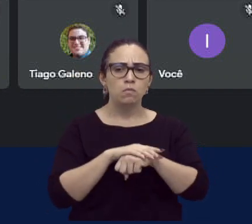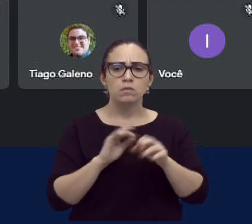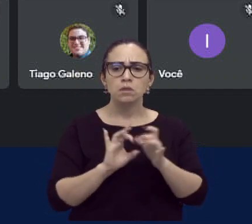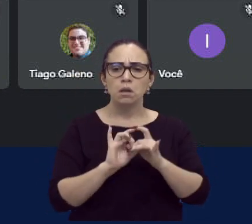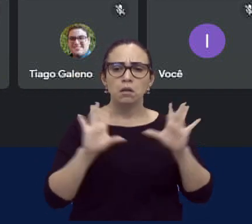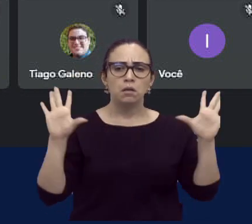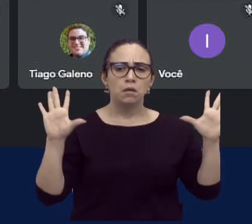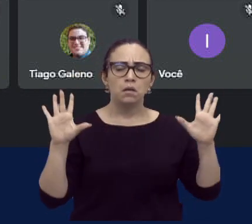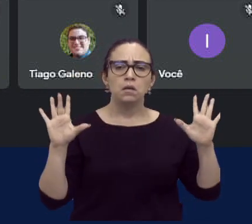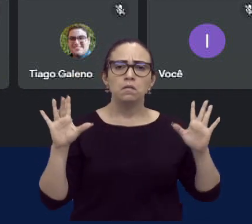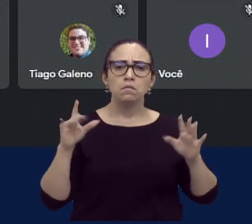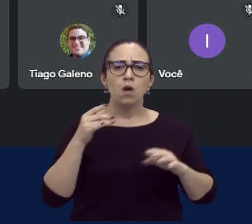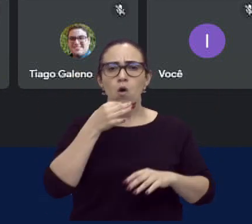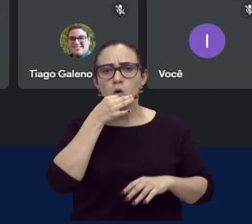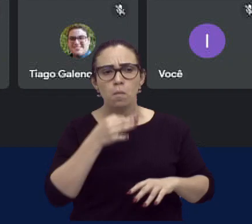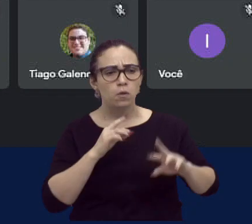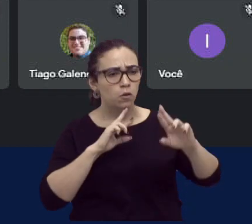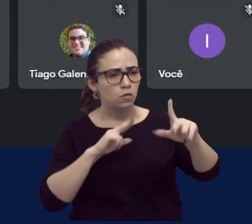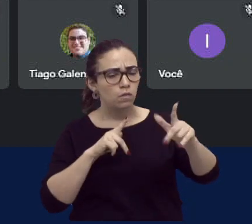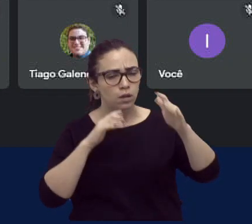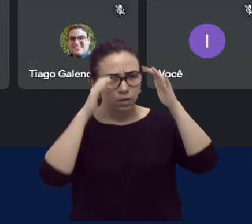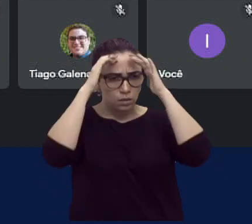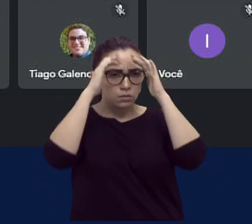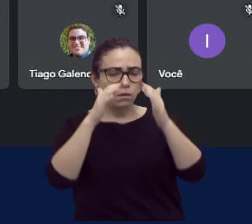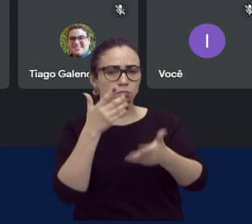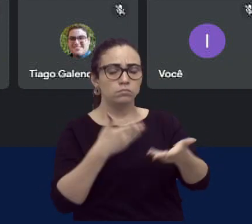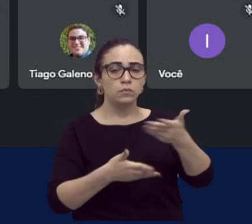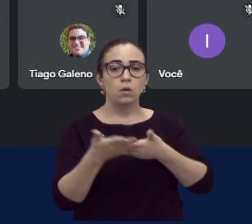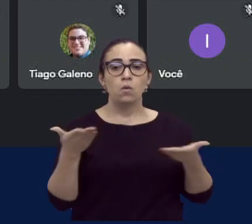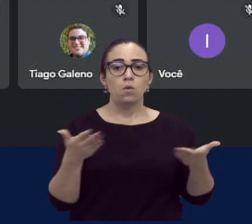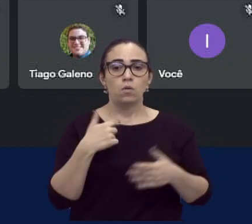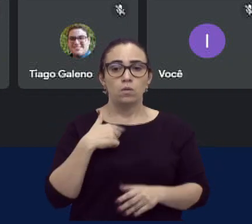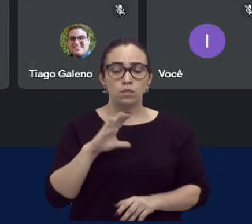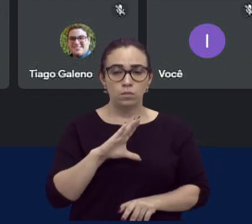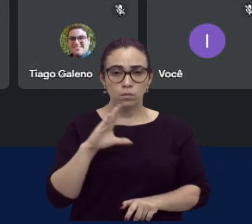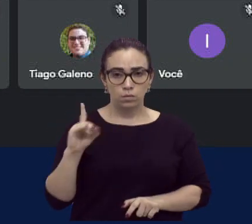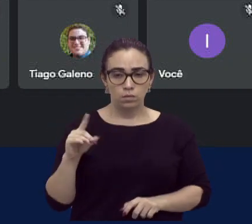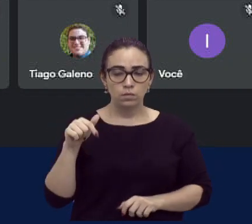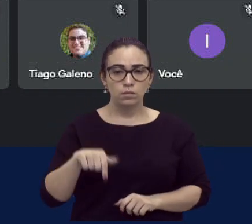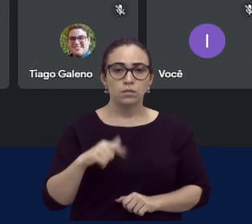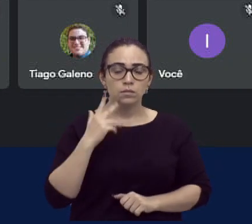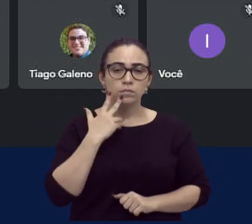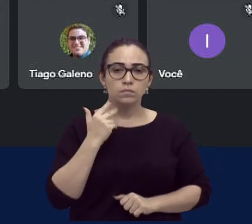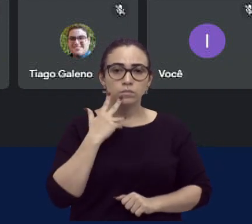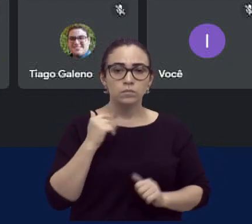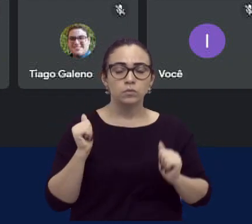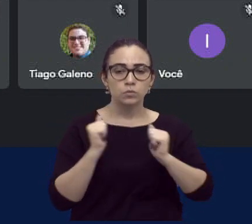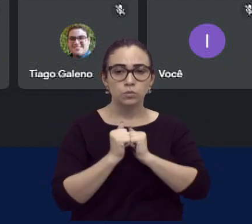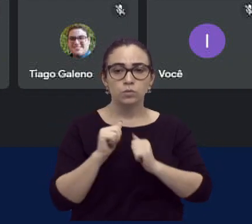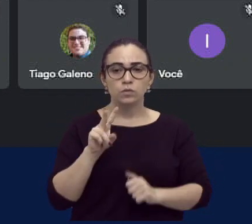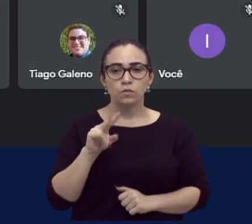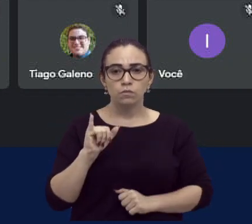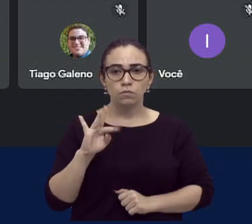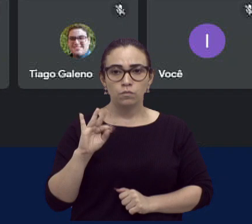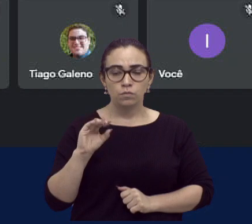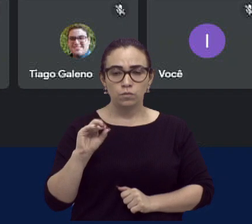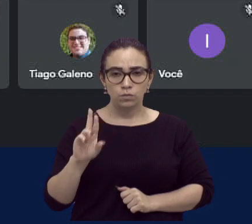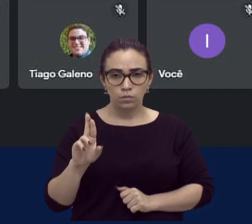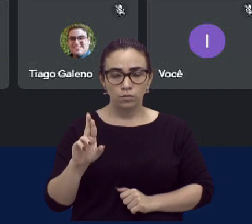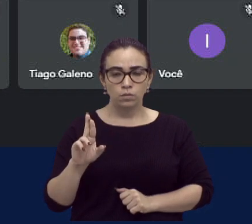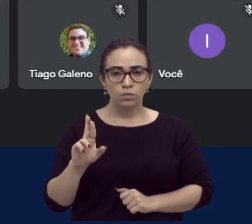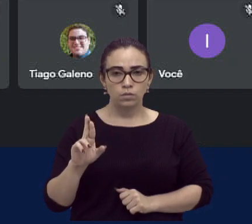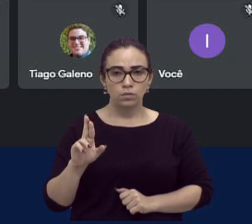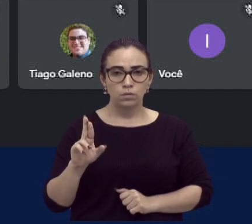conviver. Eu hoje sou coordenadora aqui em Fortaleza, junto com o Vitor Gênova, com o